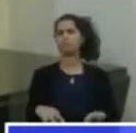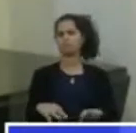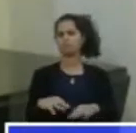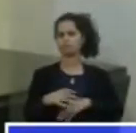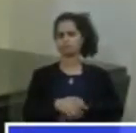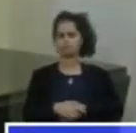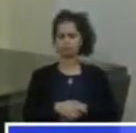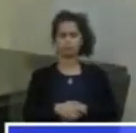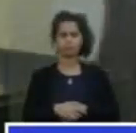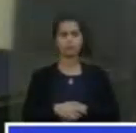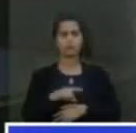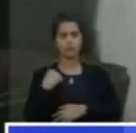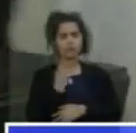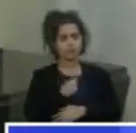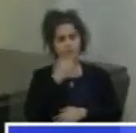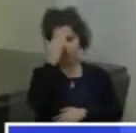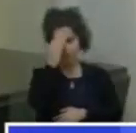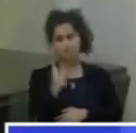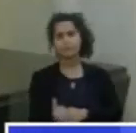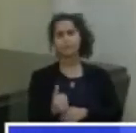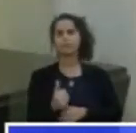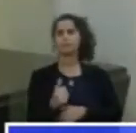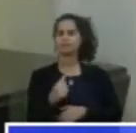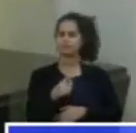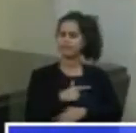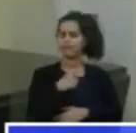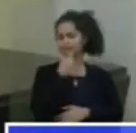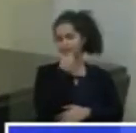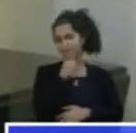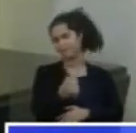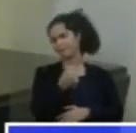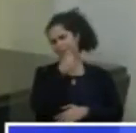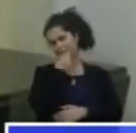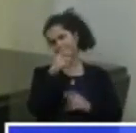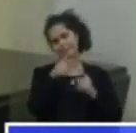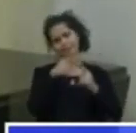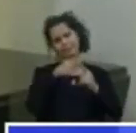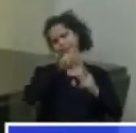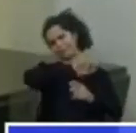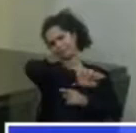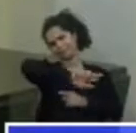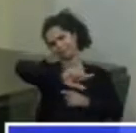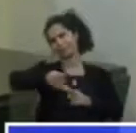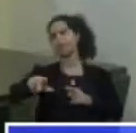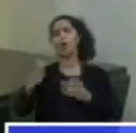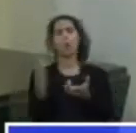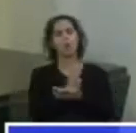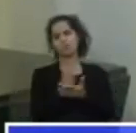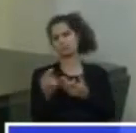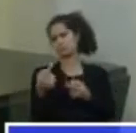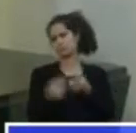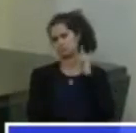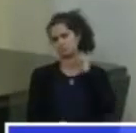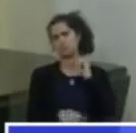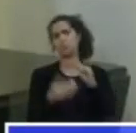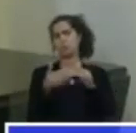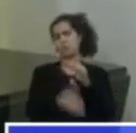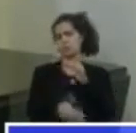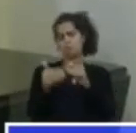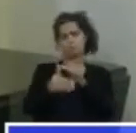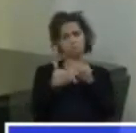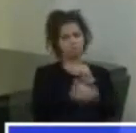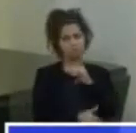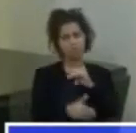propositiva. Sabemos que temos embates e debates nesta casa, pontos conflitantes, mas